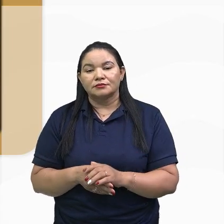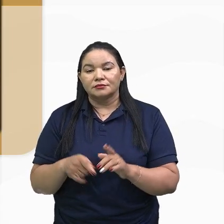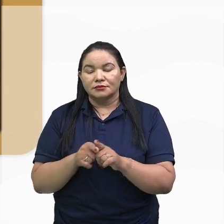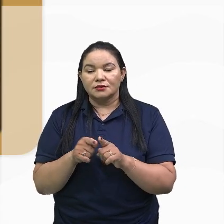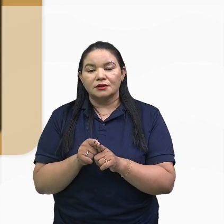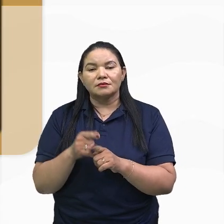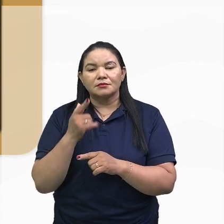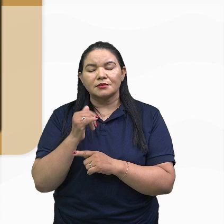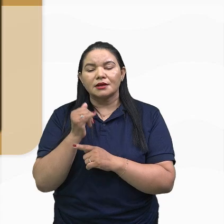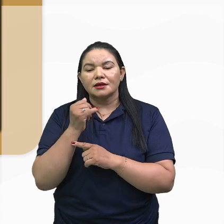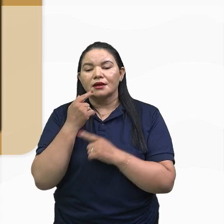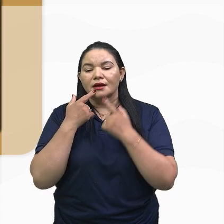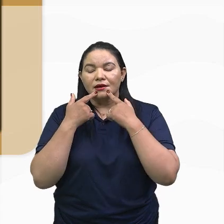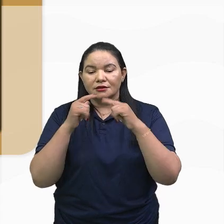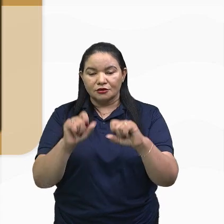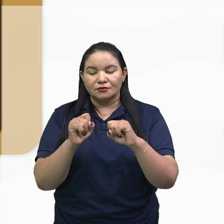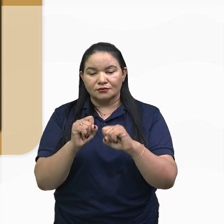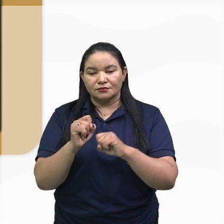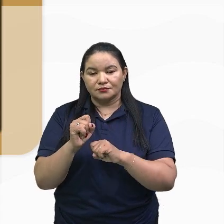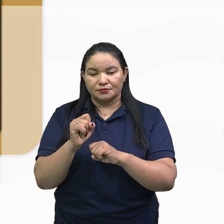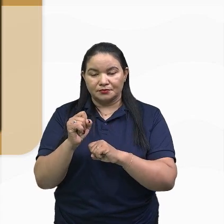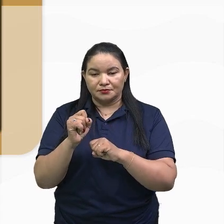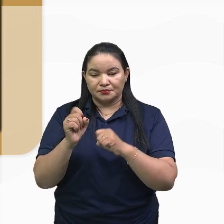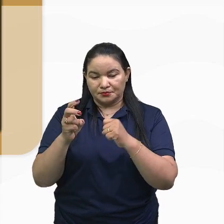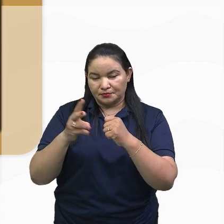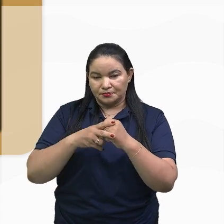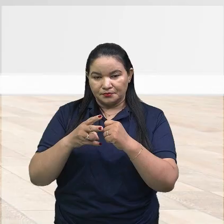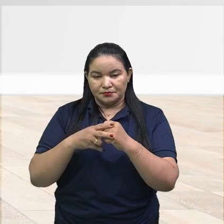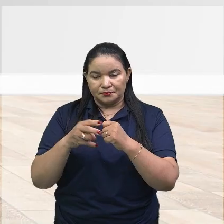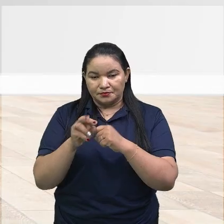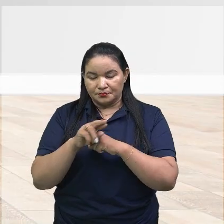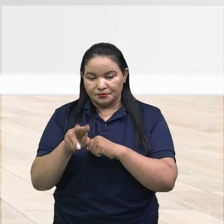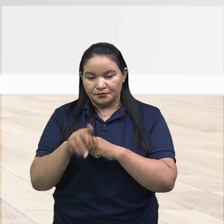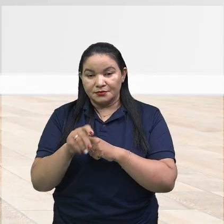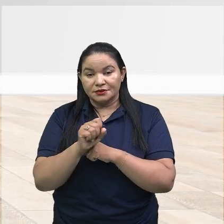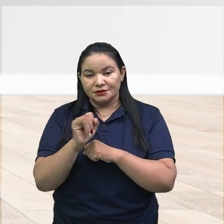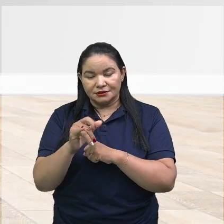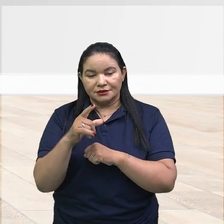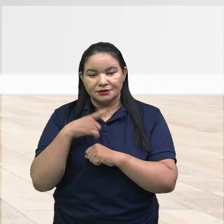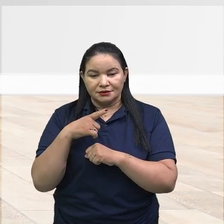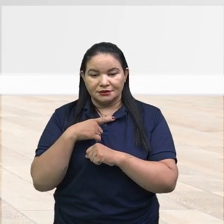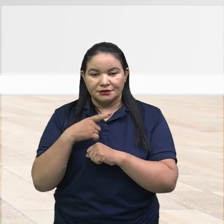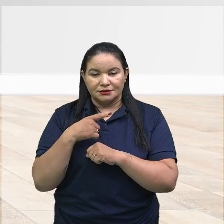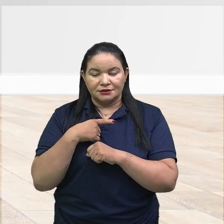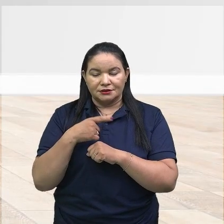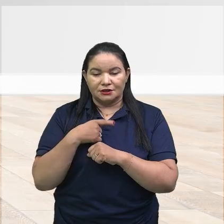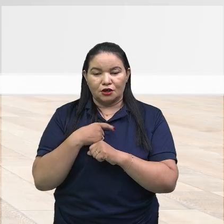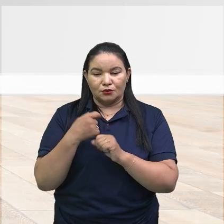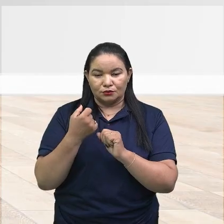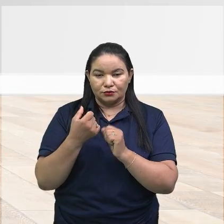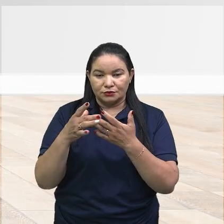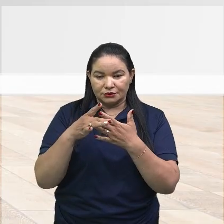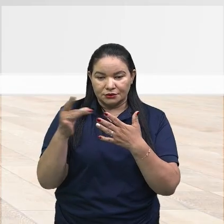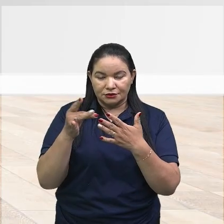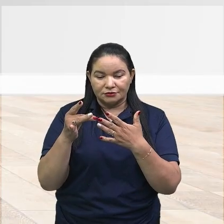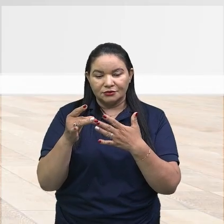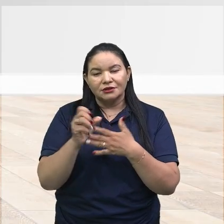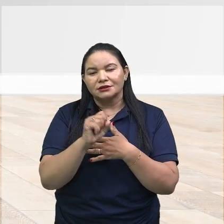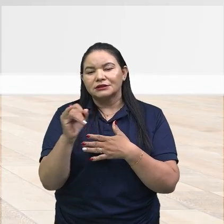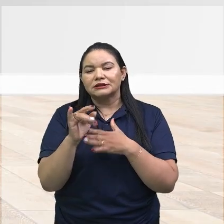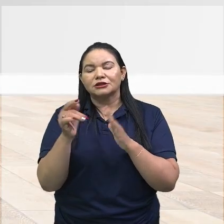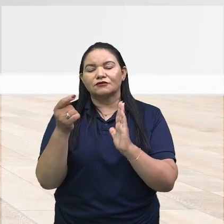verbal. Já pensou se todas essas placas de trânsito, em vez de ter aí um símbolo, fosse um